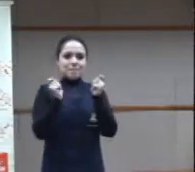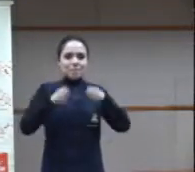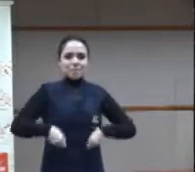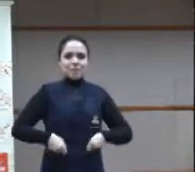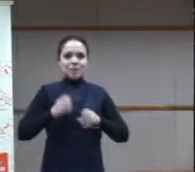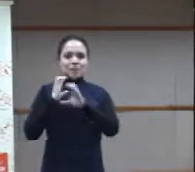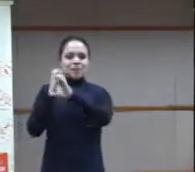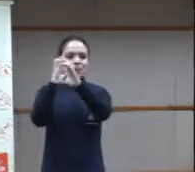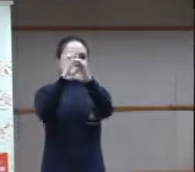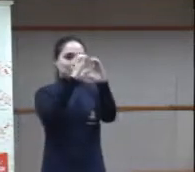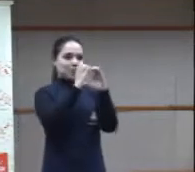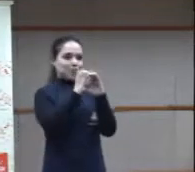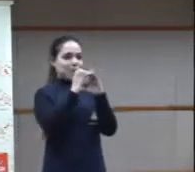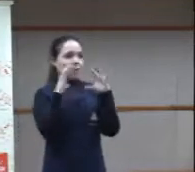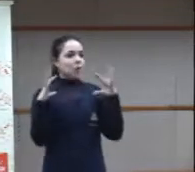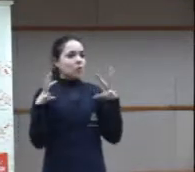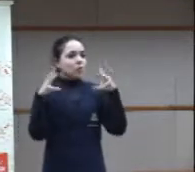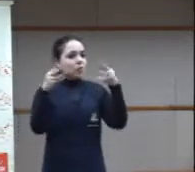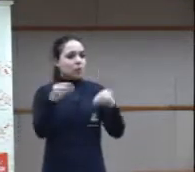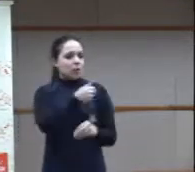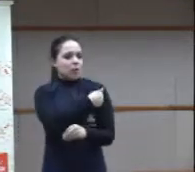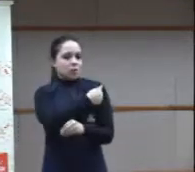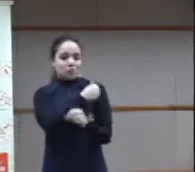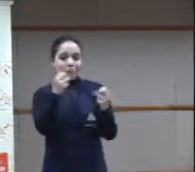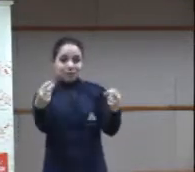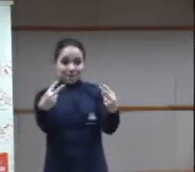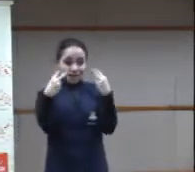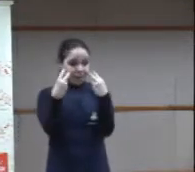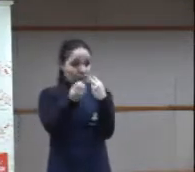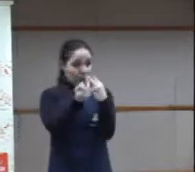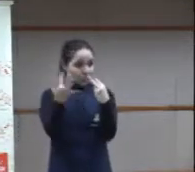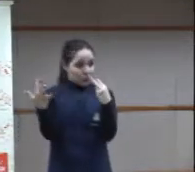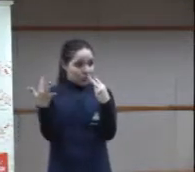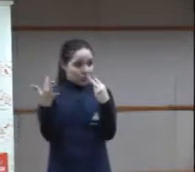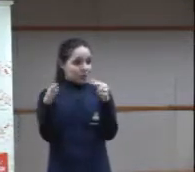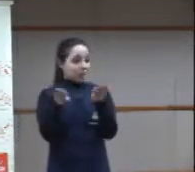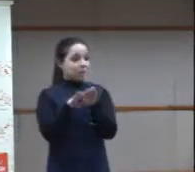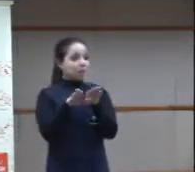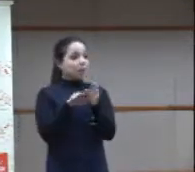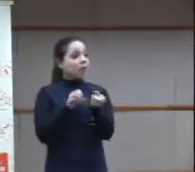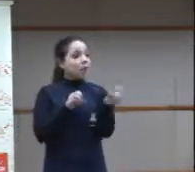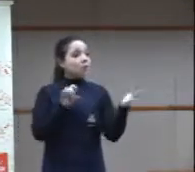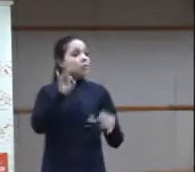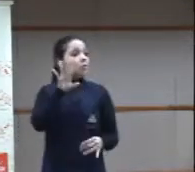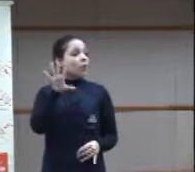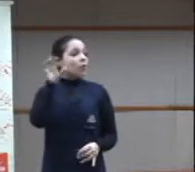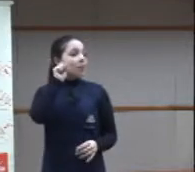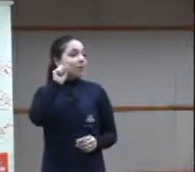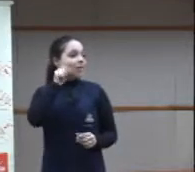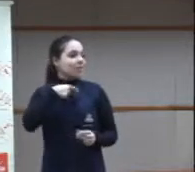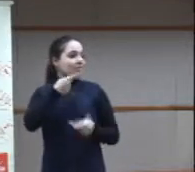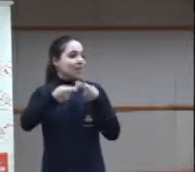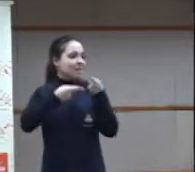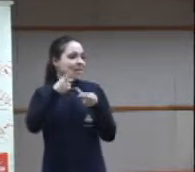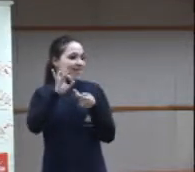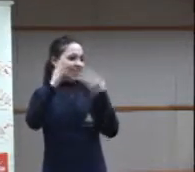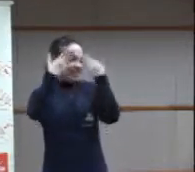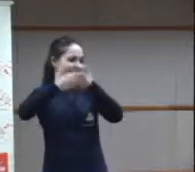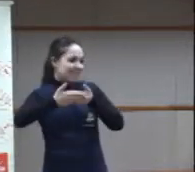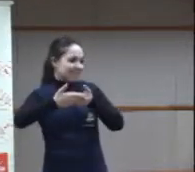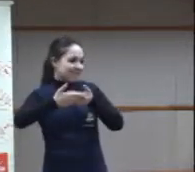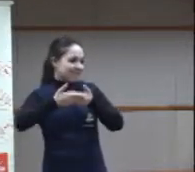me comunicar com alunos que estão só me vendo e com alunos que estão só me ouvindo. E isso